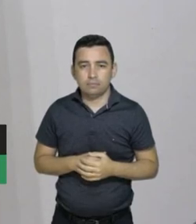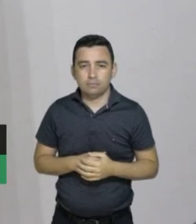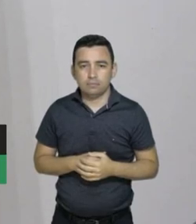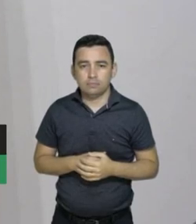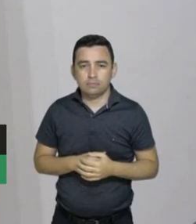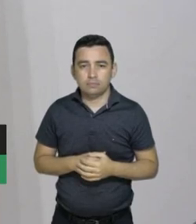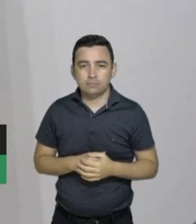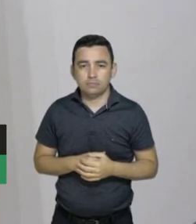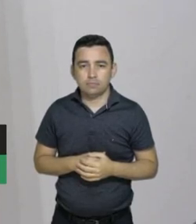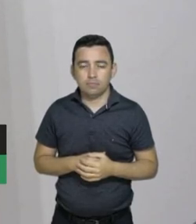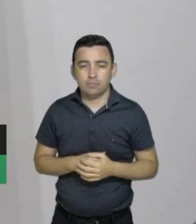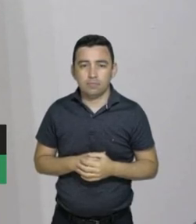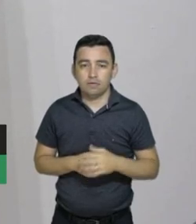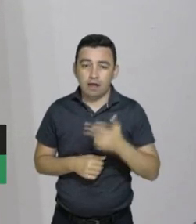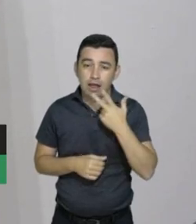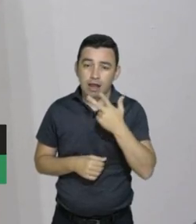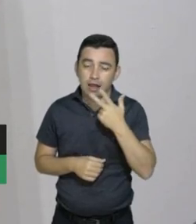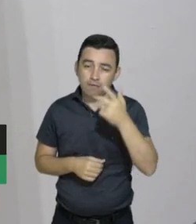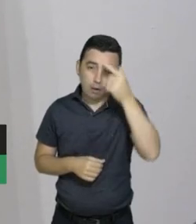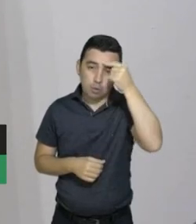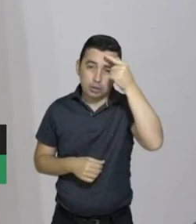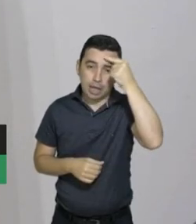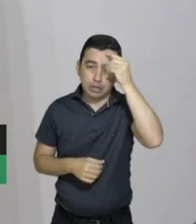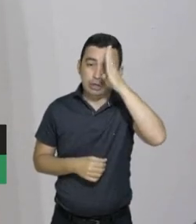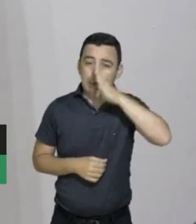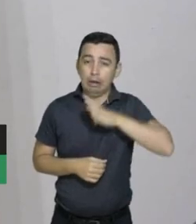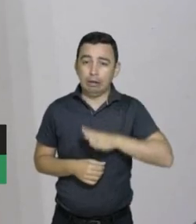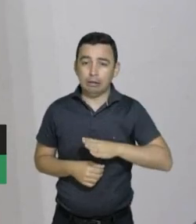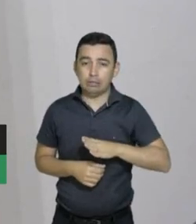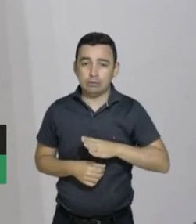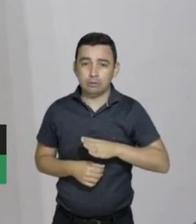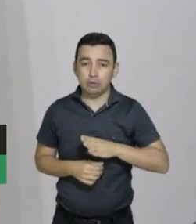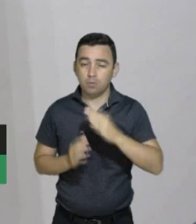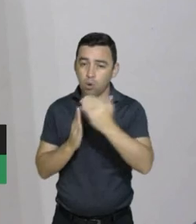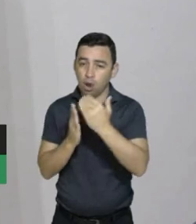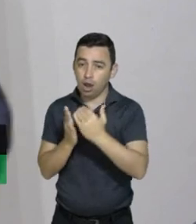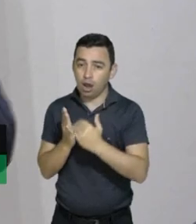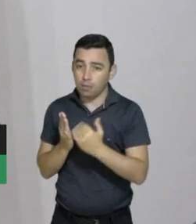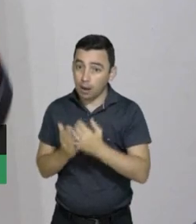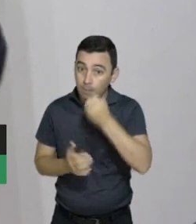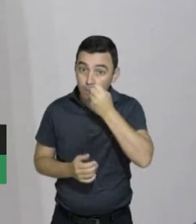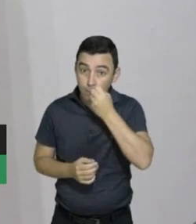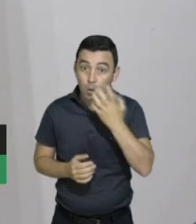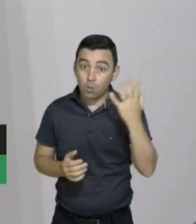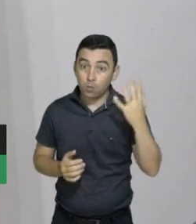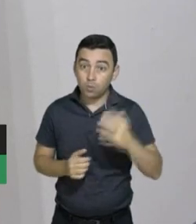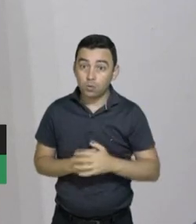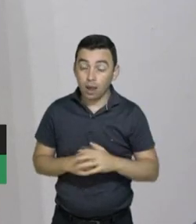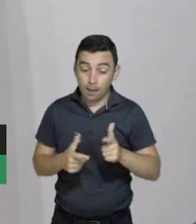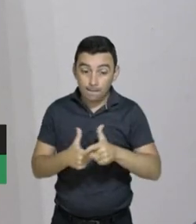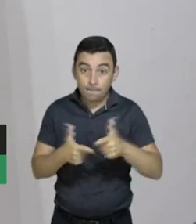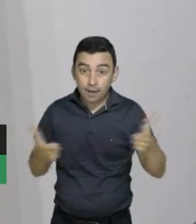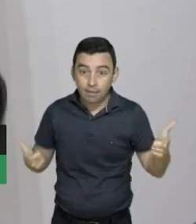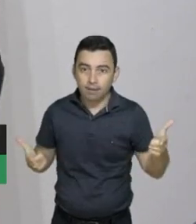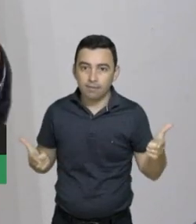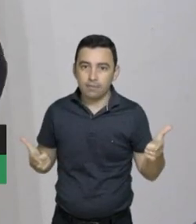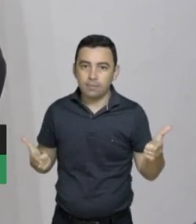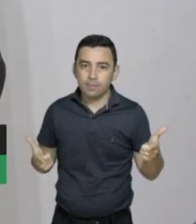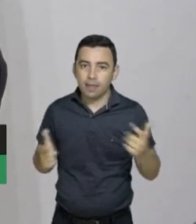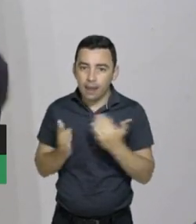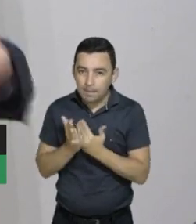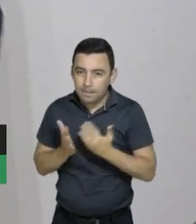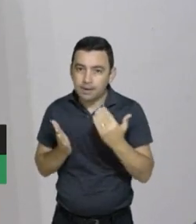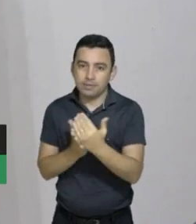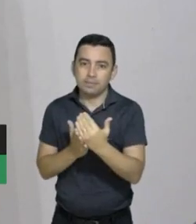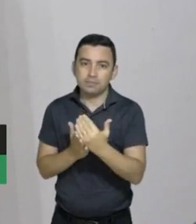superior gratuito que é um programa que vai ser bom tudo aquilo que amplia tudo aquilo que traz